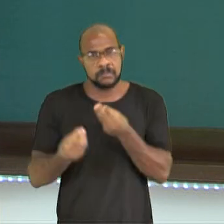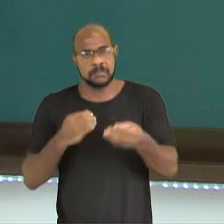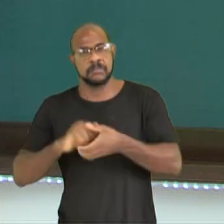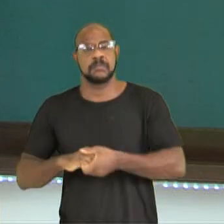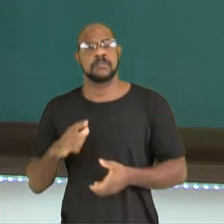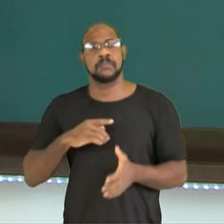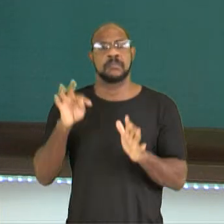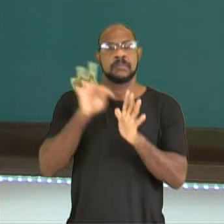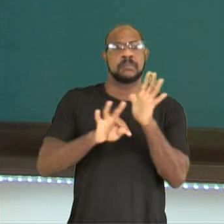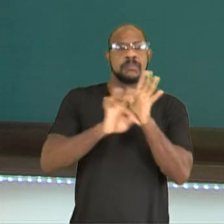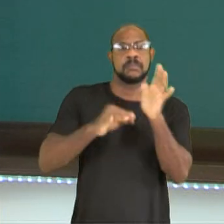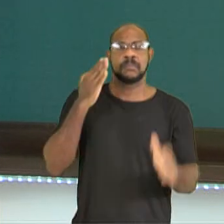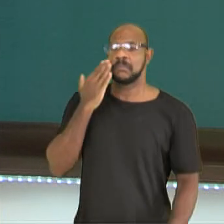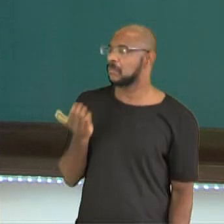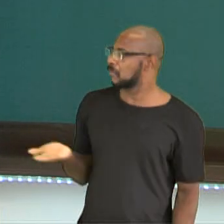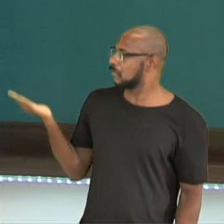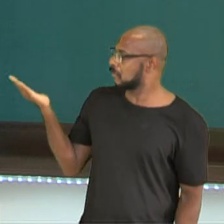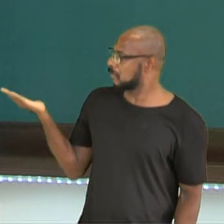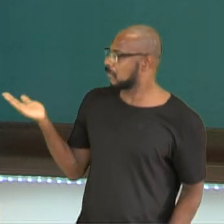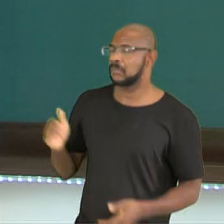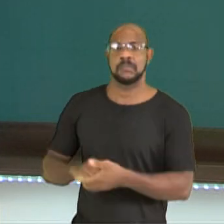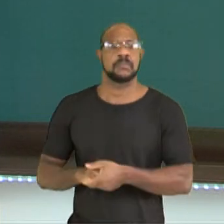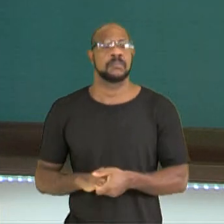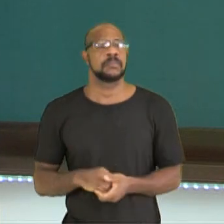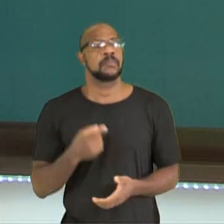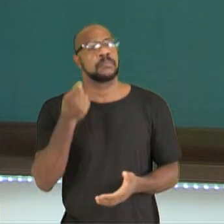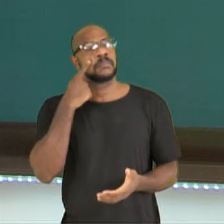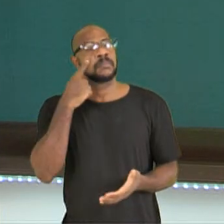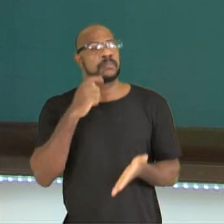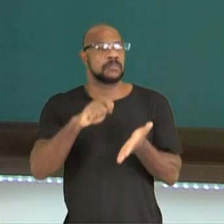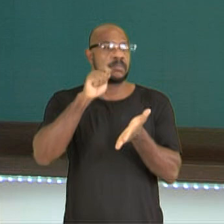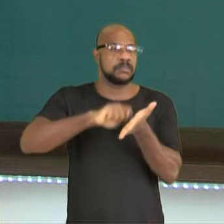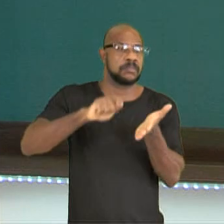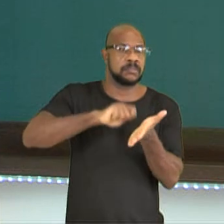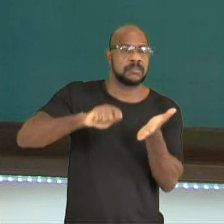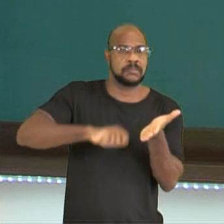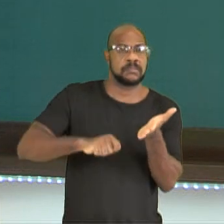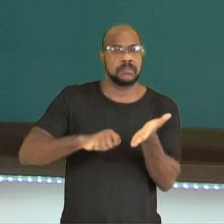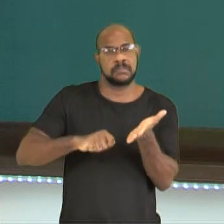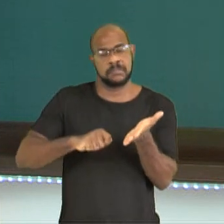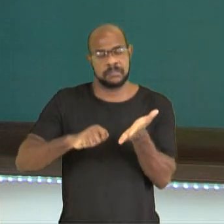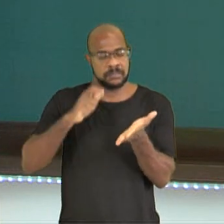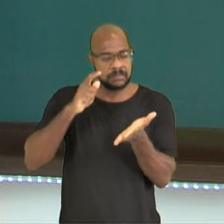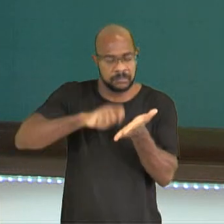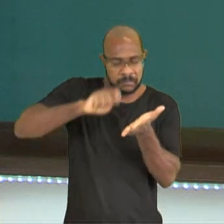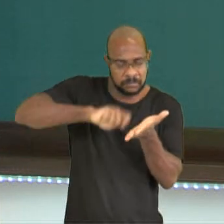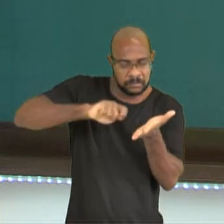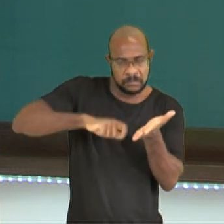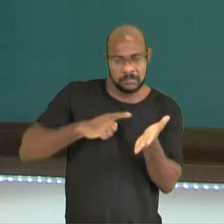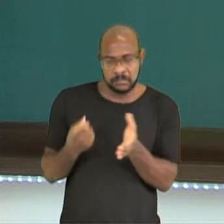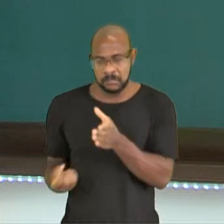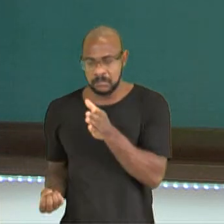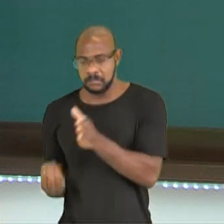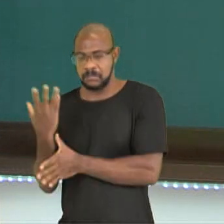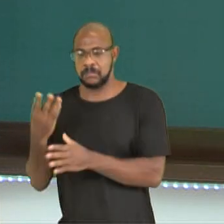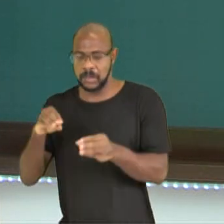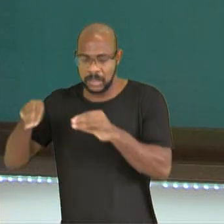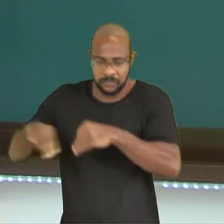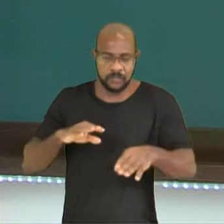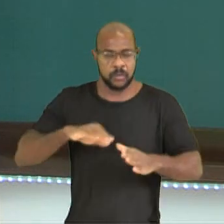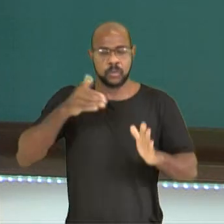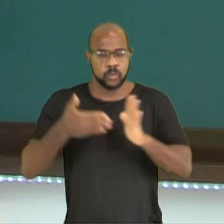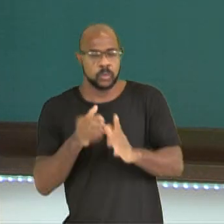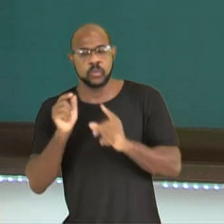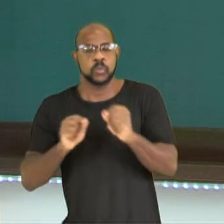que temos aqui. Tentava escrever e eles surgiam, levando todo o material. E onde